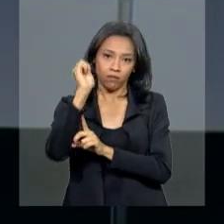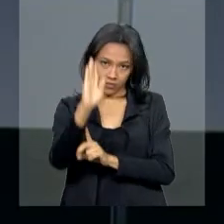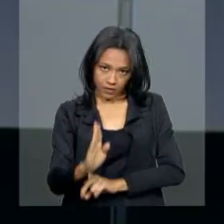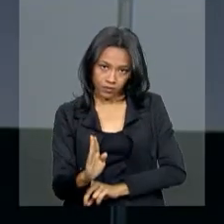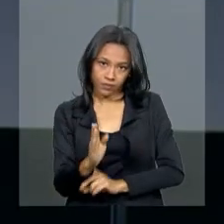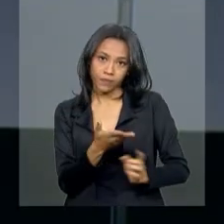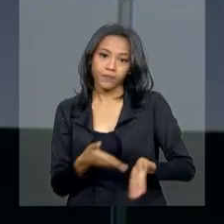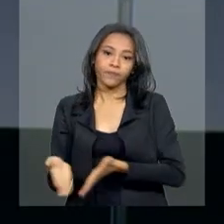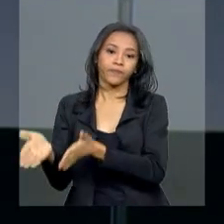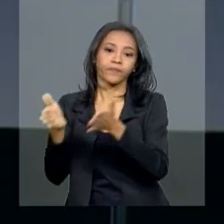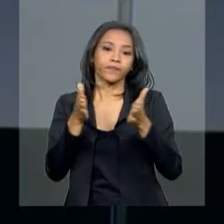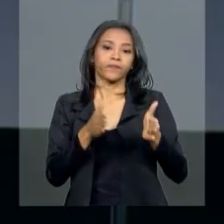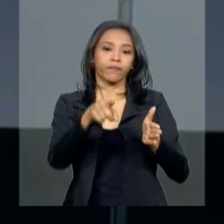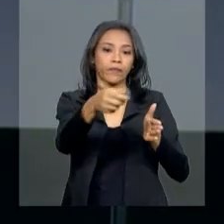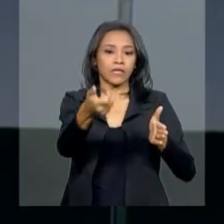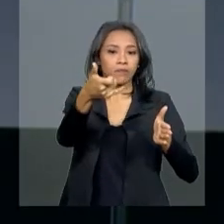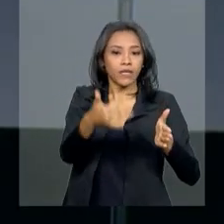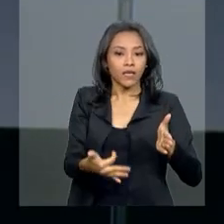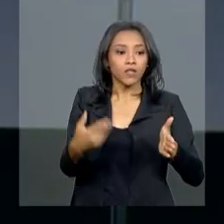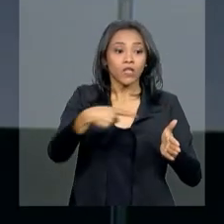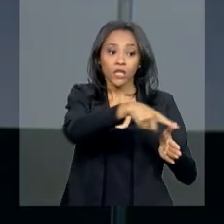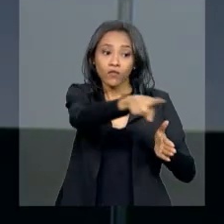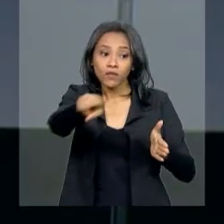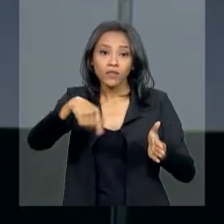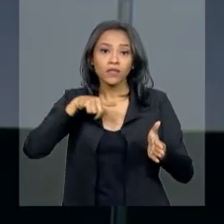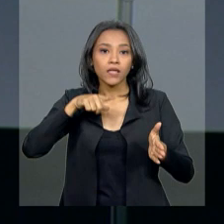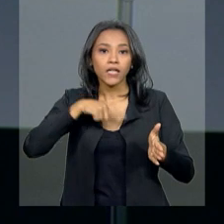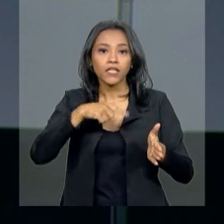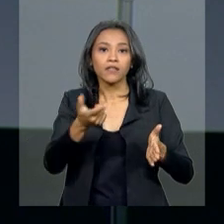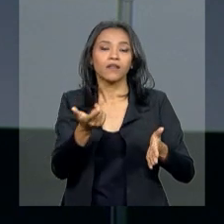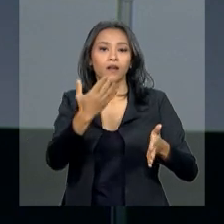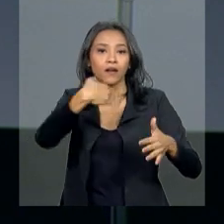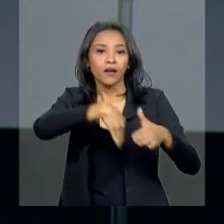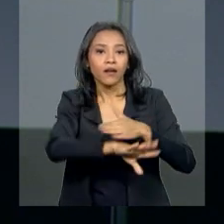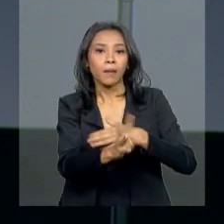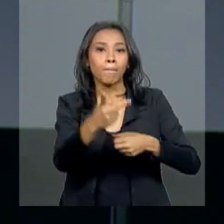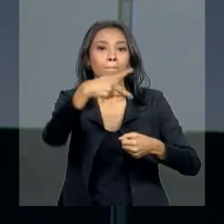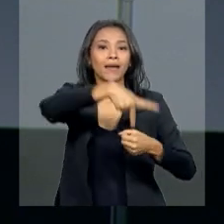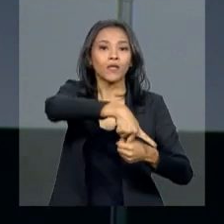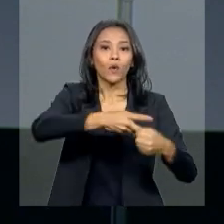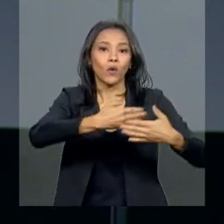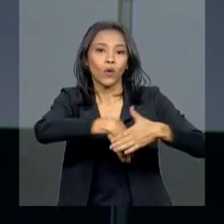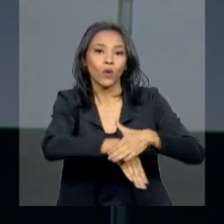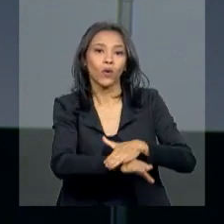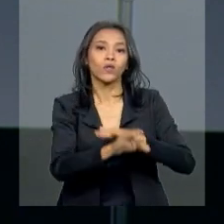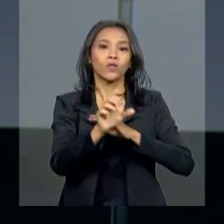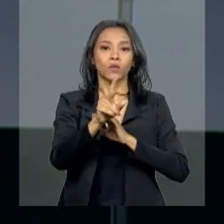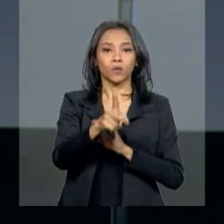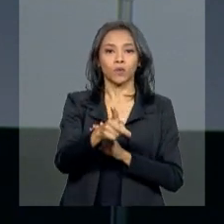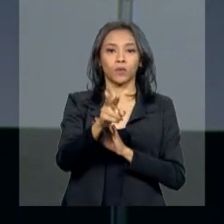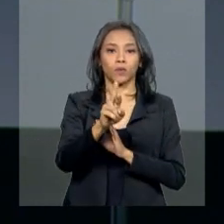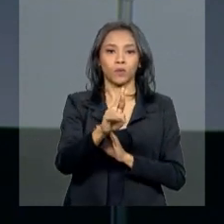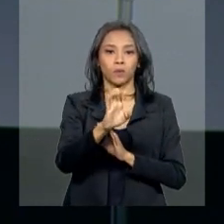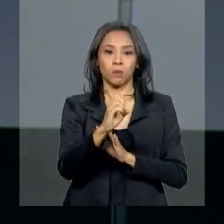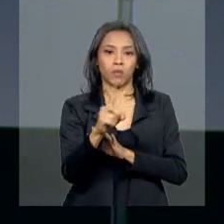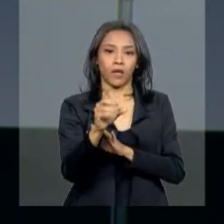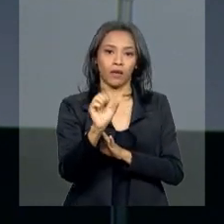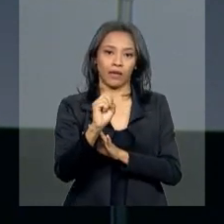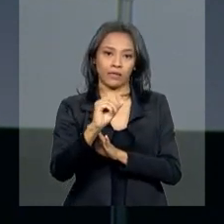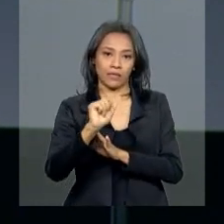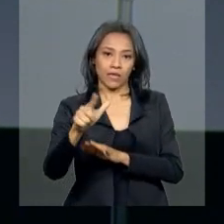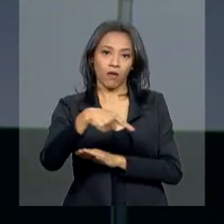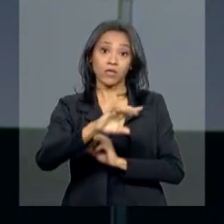O que os senhores têm de reservas hoje no pré-sal revelam um país de um futuro muito seguro,